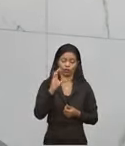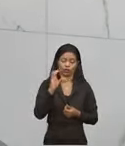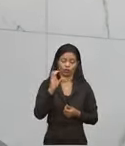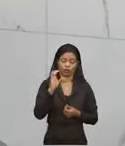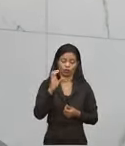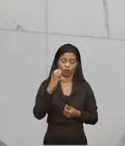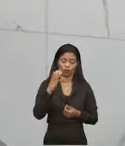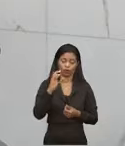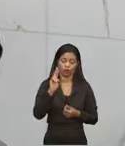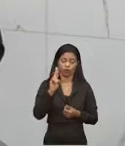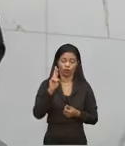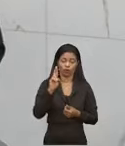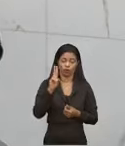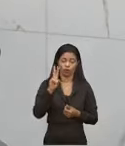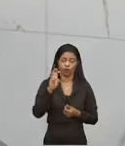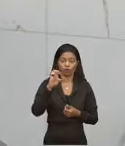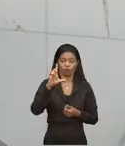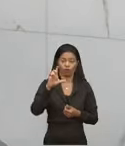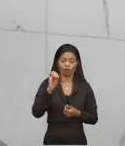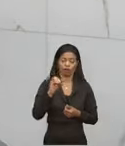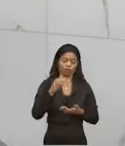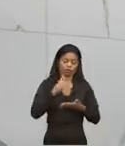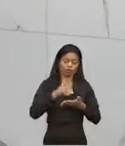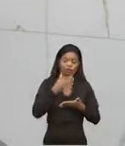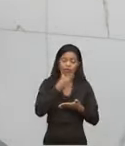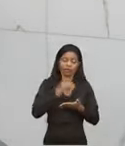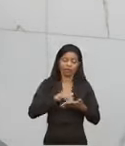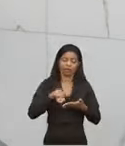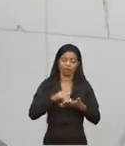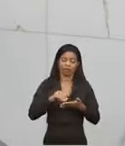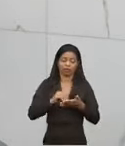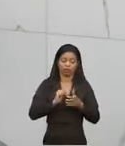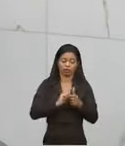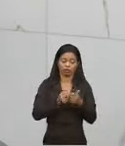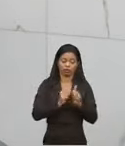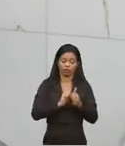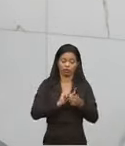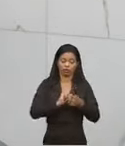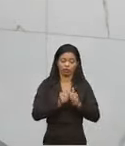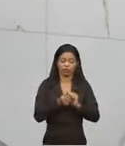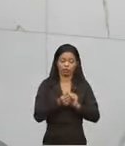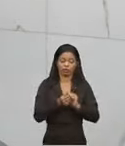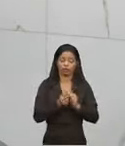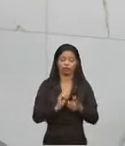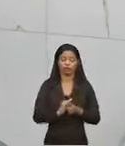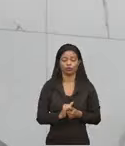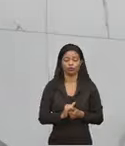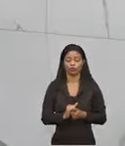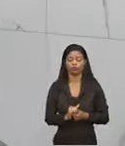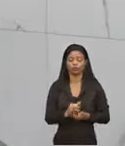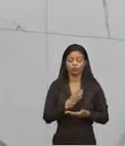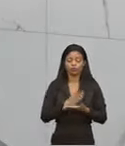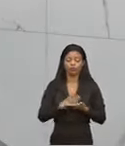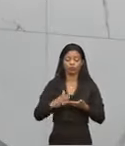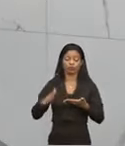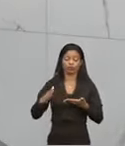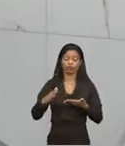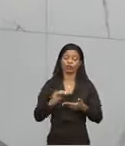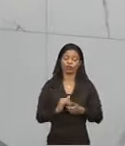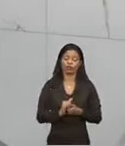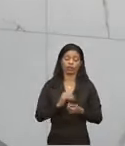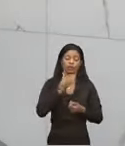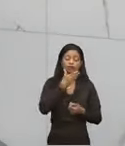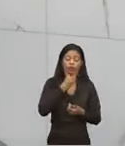tempos, Amassari tem transformado em todos os santos dessa cidade no esporte. E aí iniciou o Jorge Uveiro, secretário